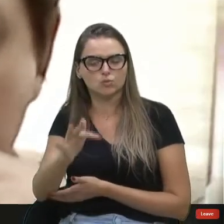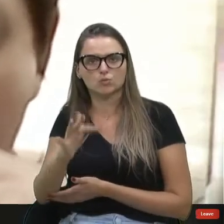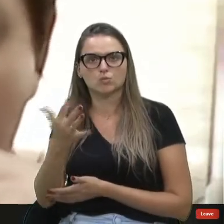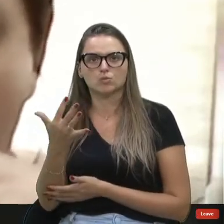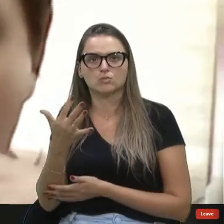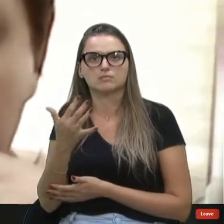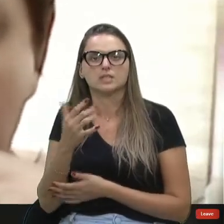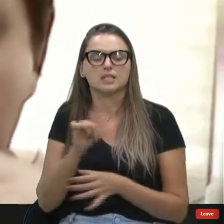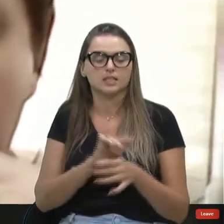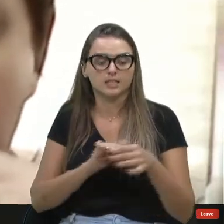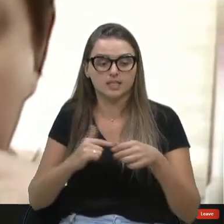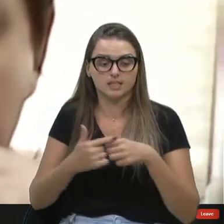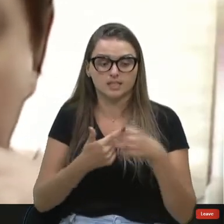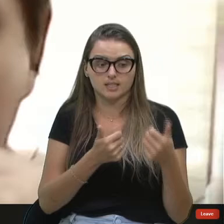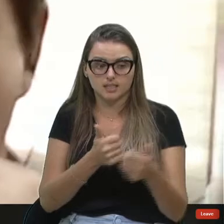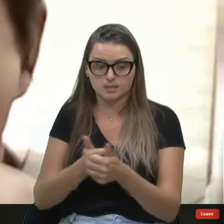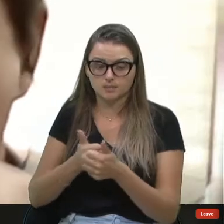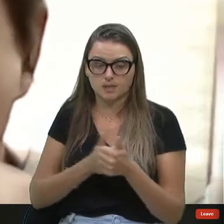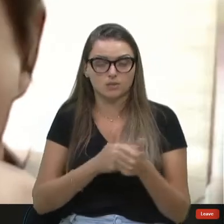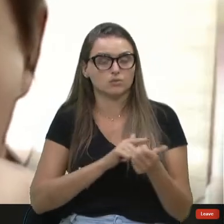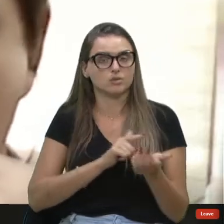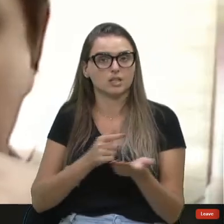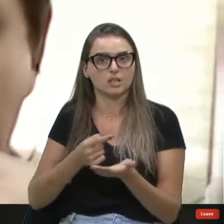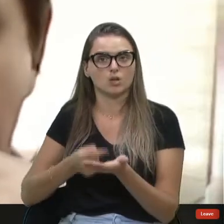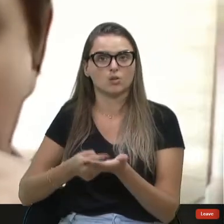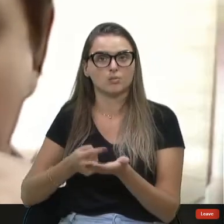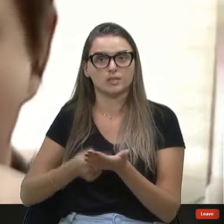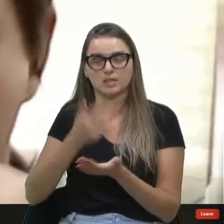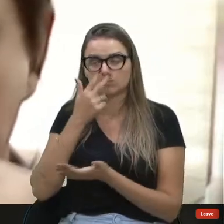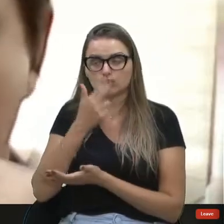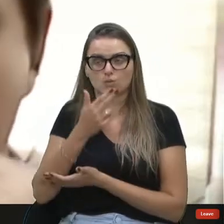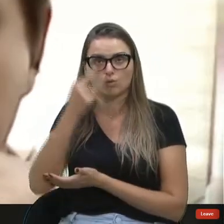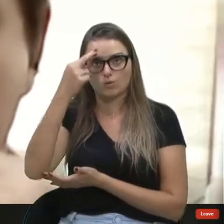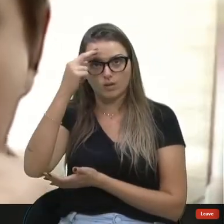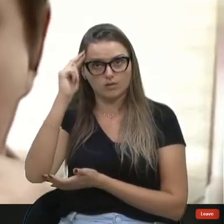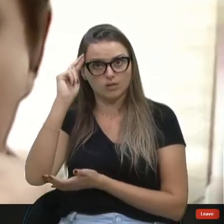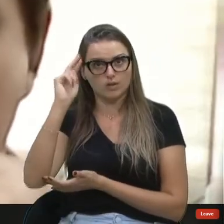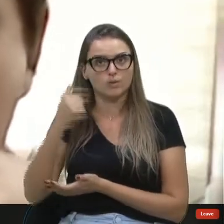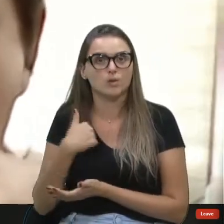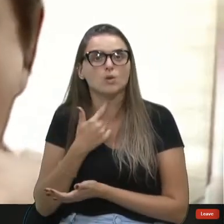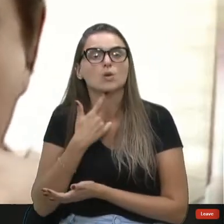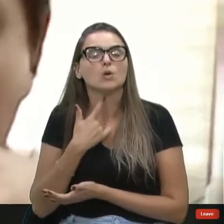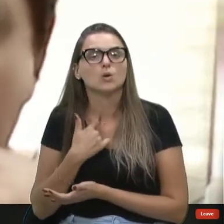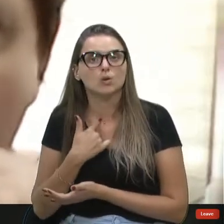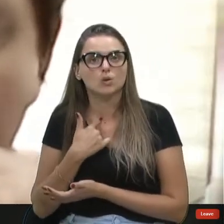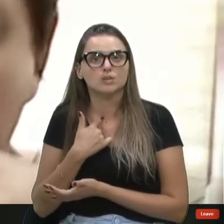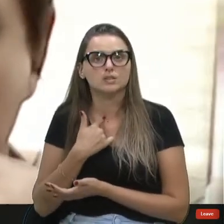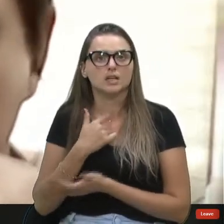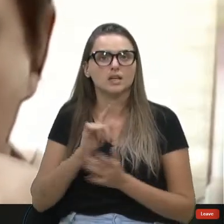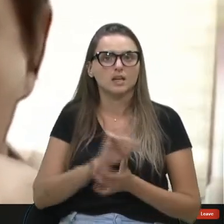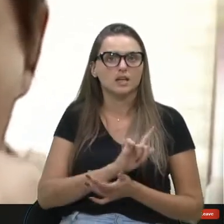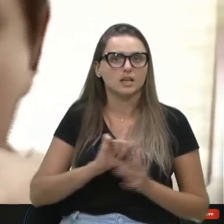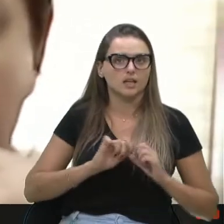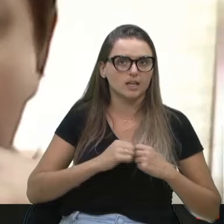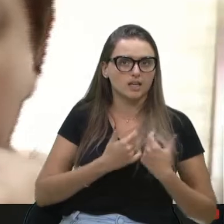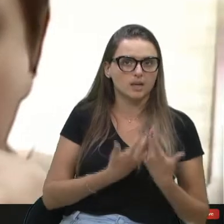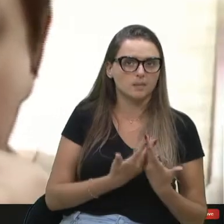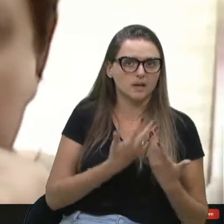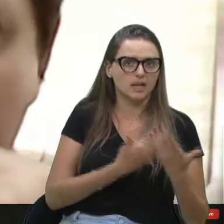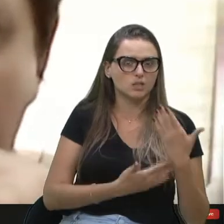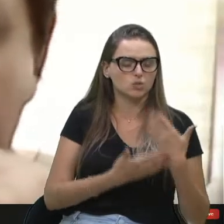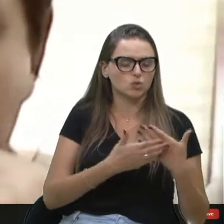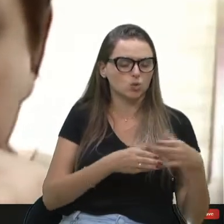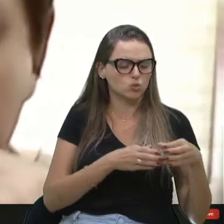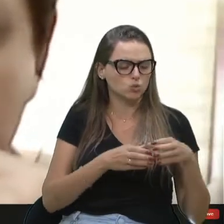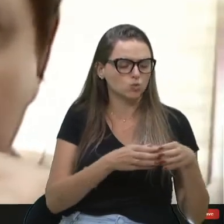que haja um acordo, porque como o Rafael também falou, que eu gostei muito, né, Gramado é toda bonita, que tem o melhor